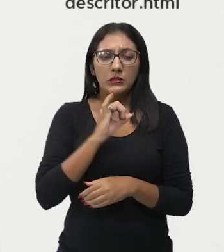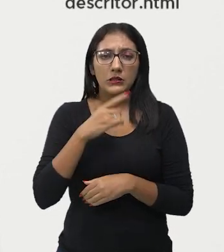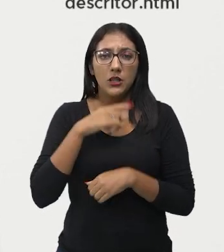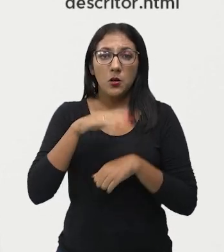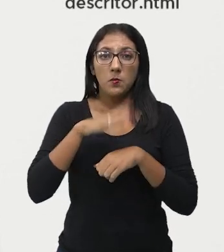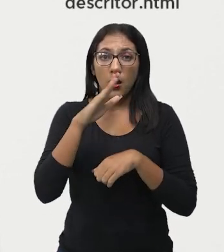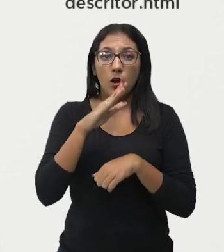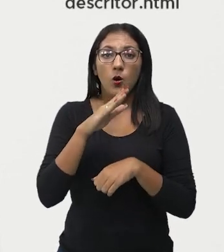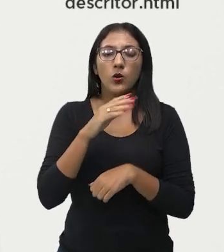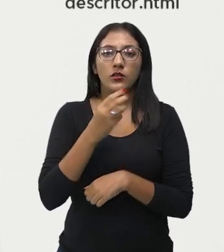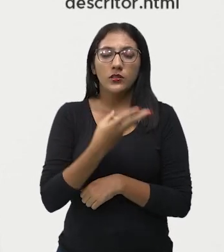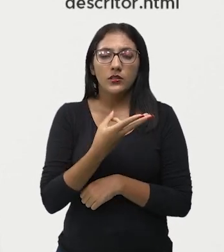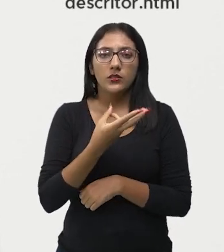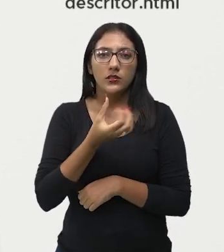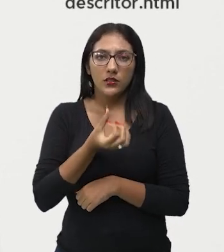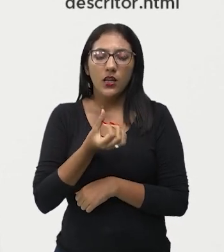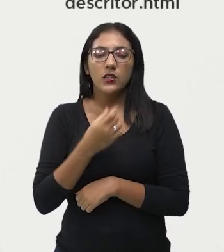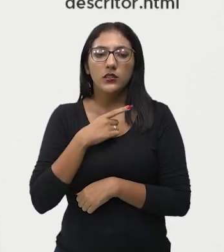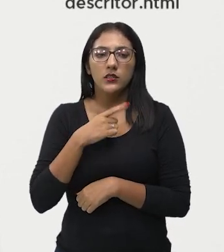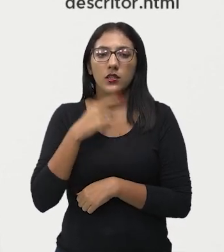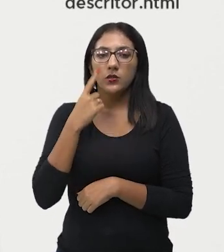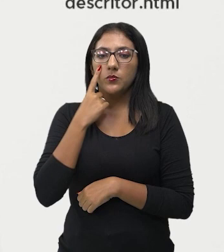que 36, são os alunos que têm